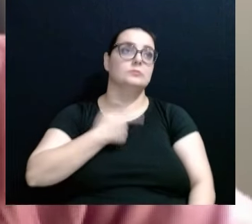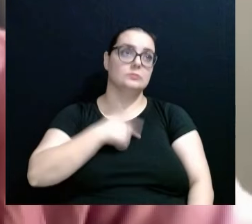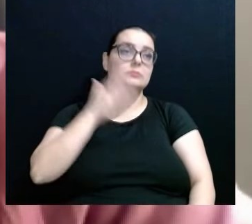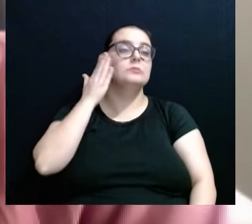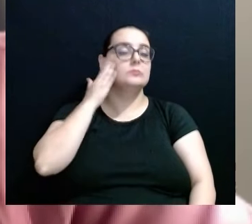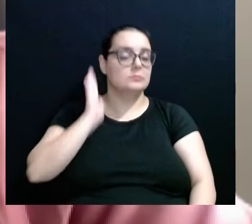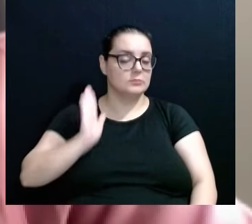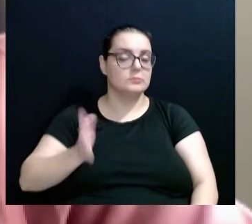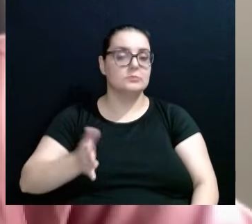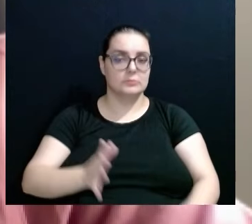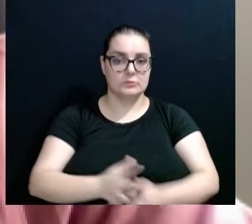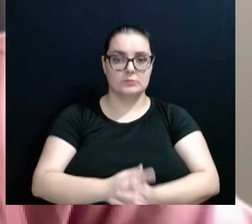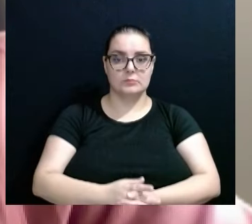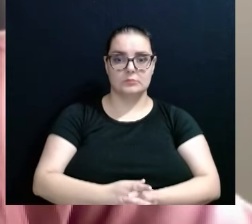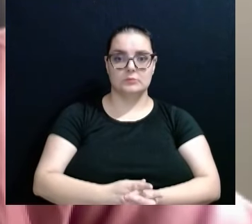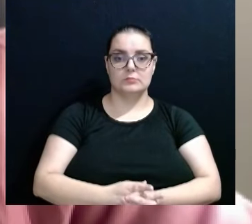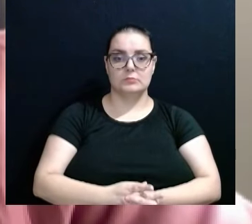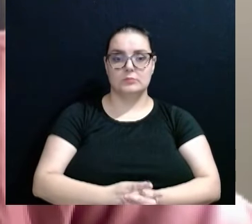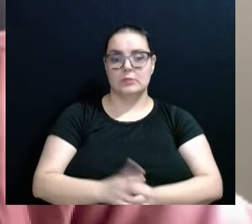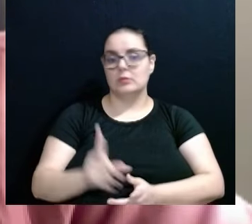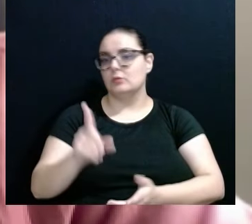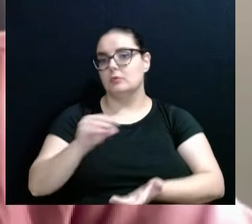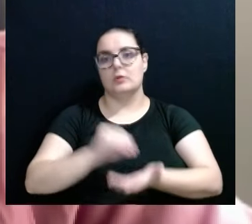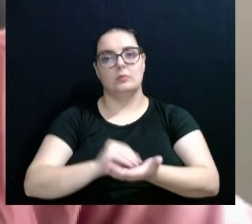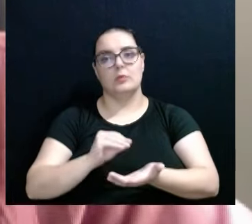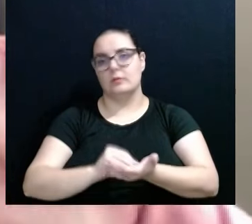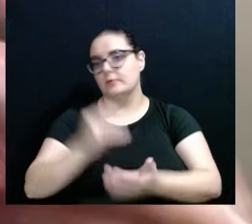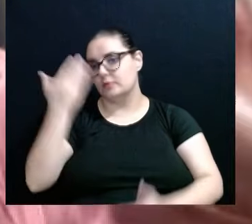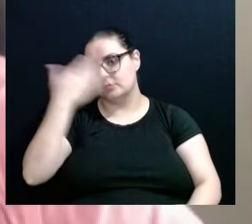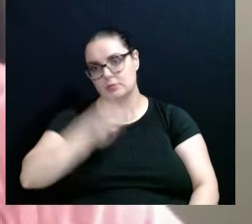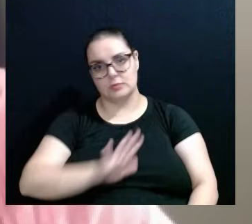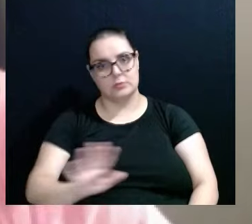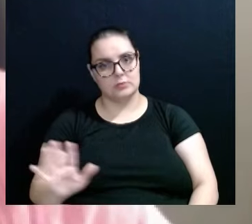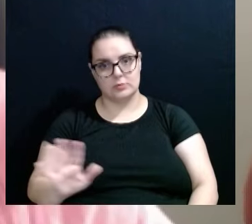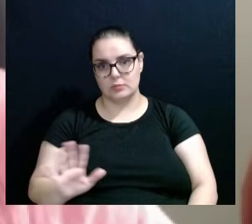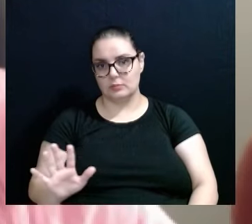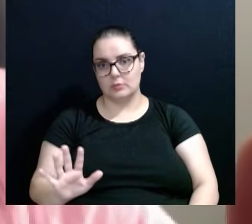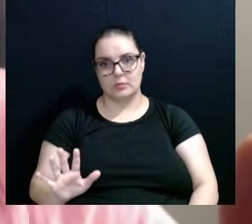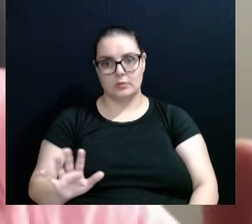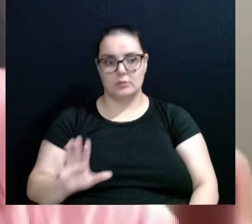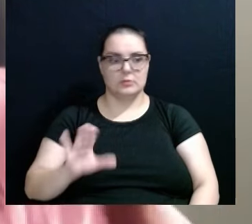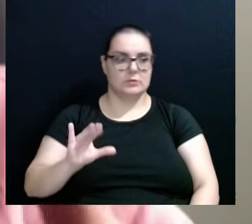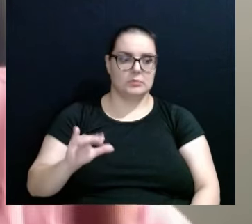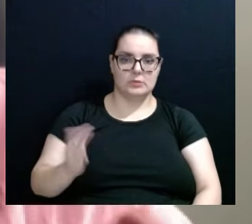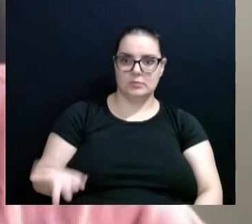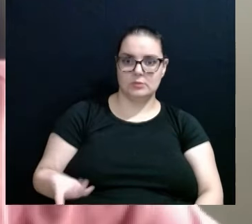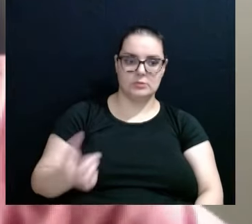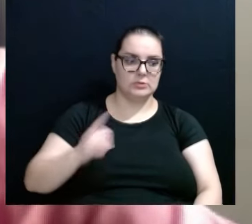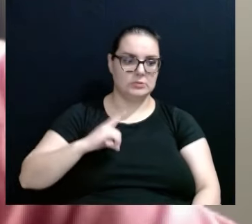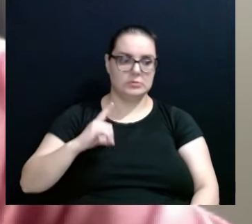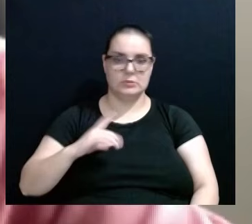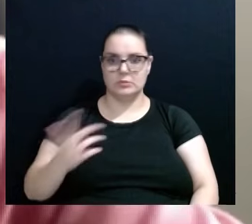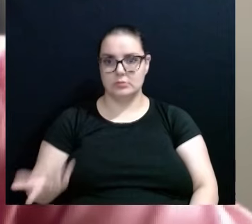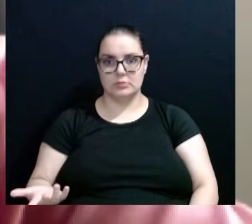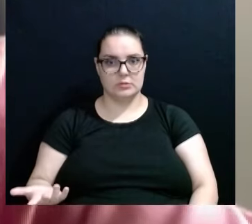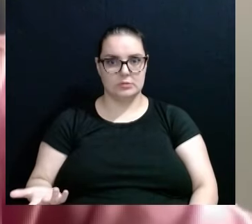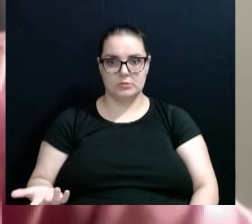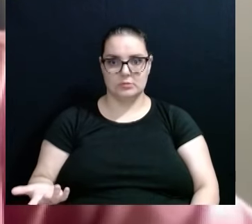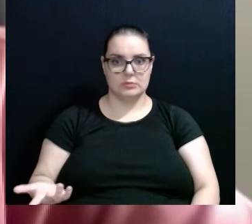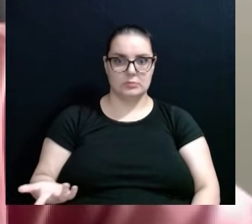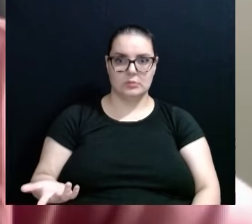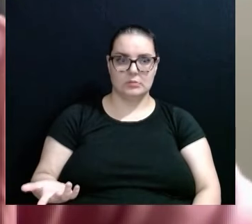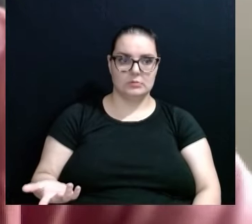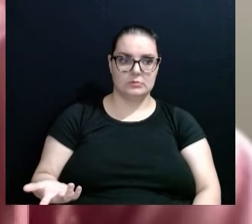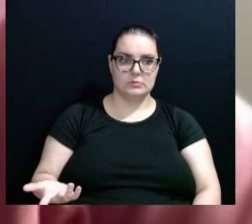nós já sabemos que não é uma falta de evidências científicas que tem